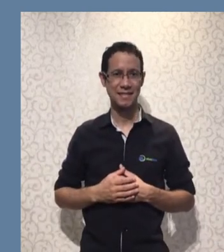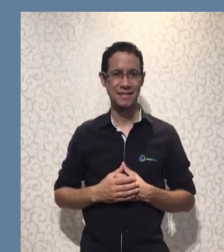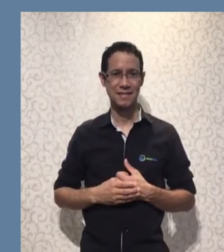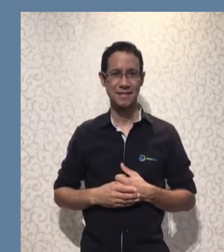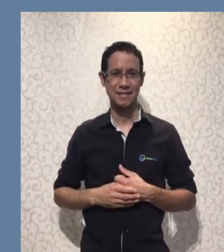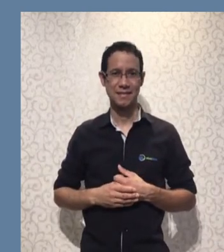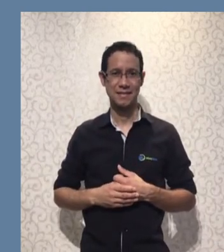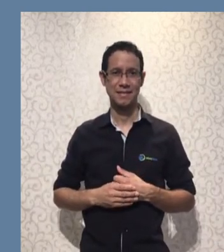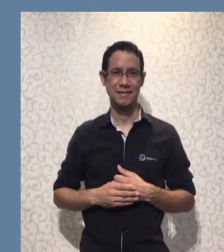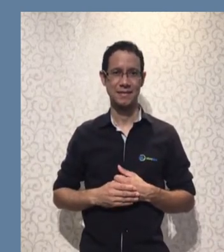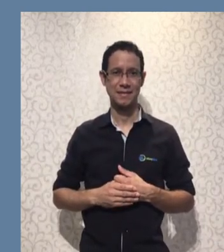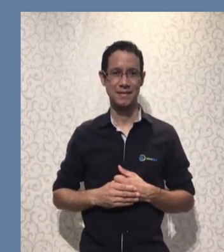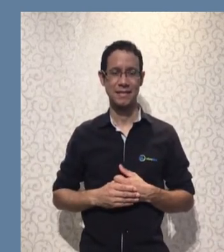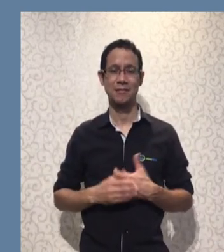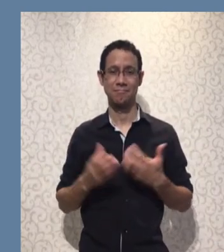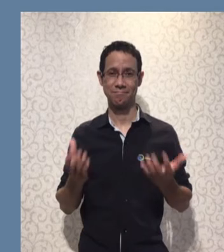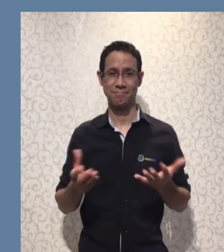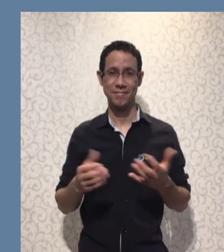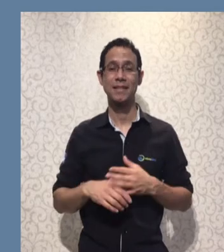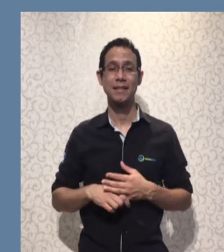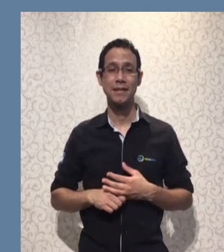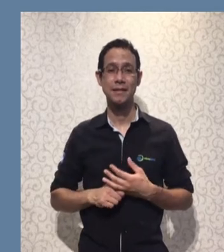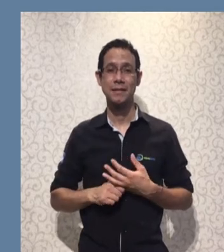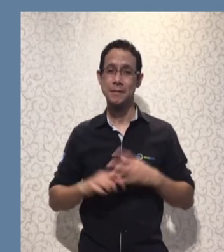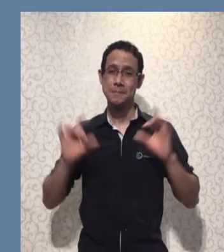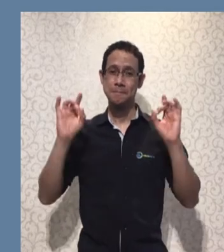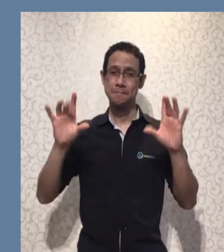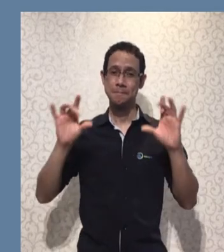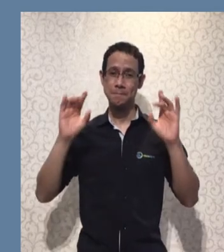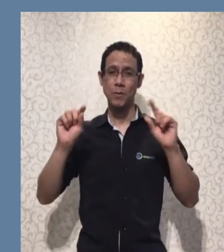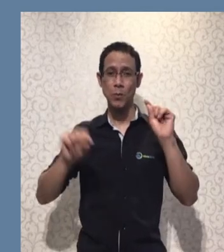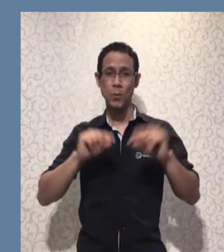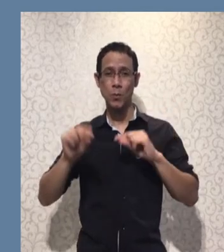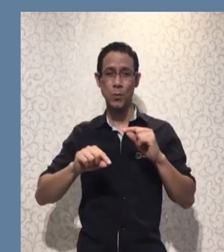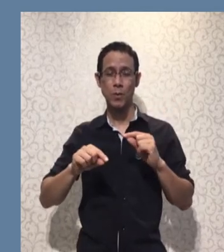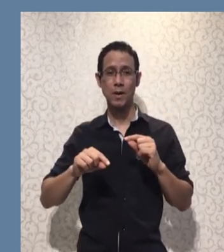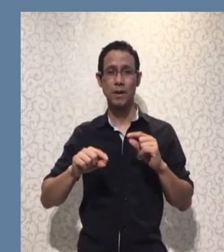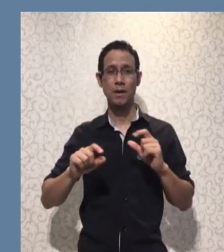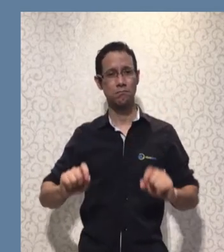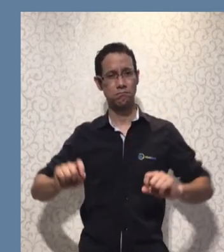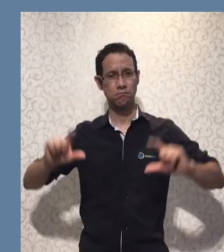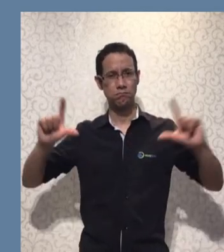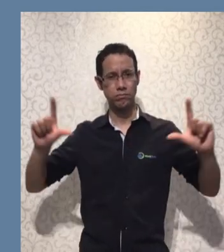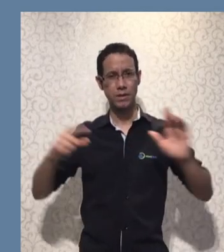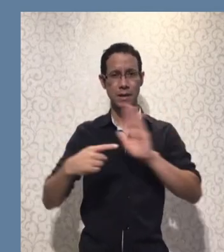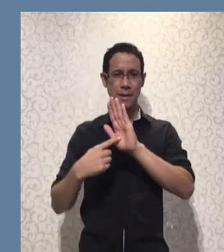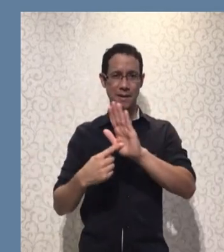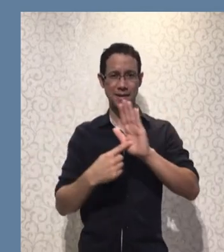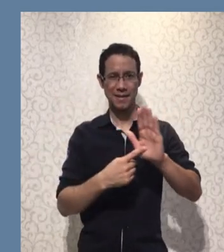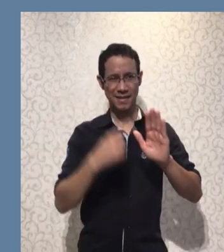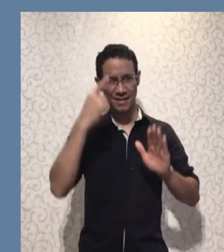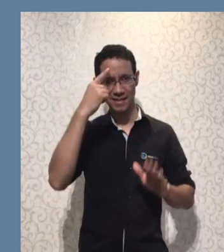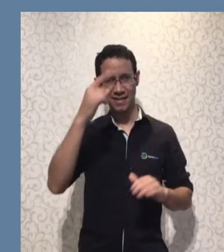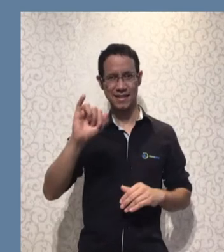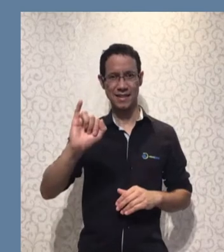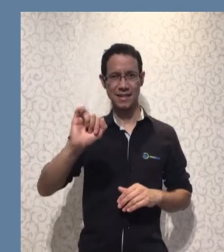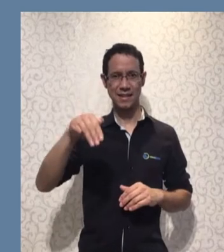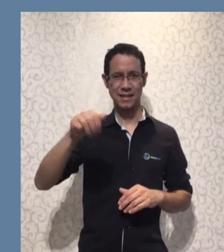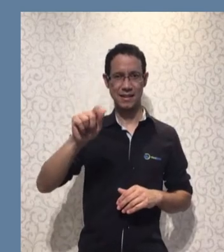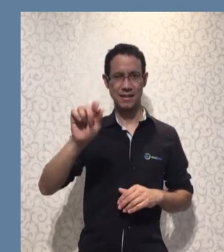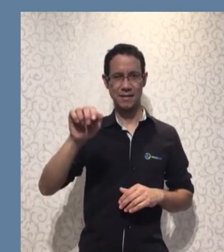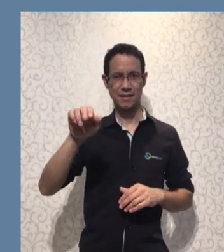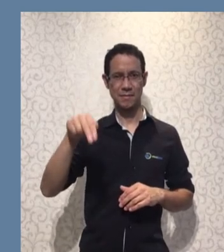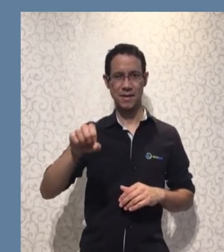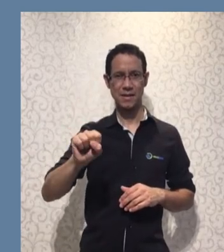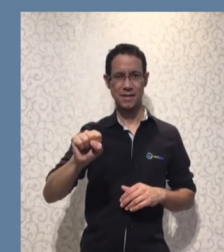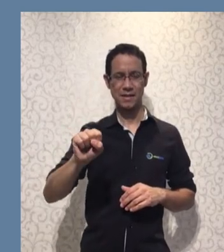E que nós privilegiamos como leitura na exposição Imagens Recriam a História, né? Entendendo qual